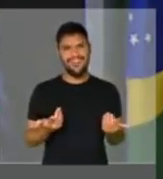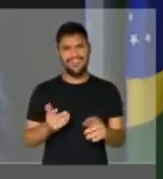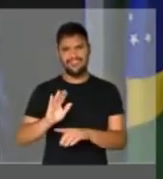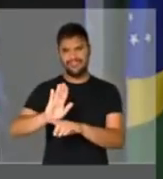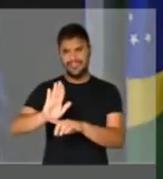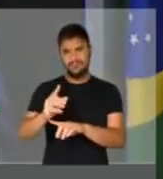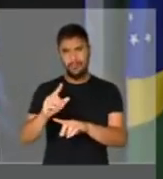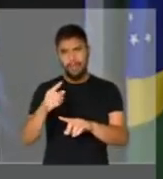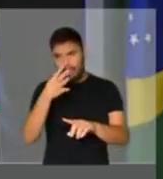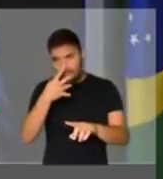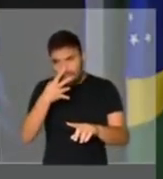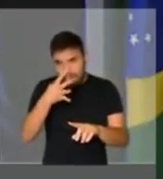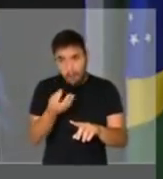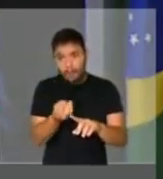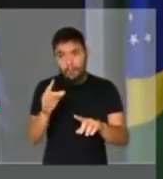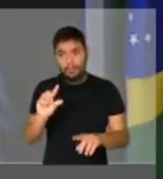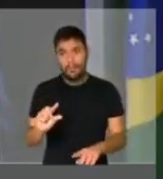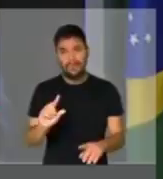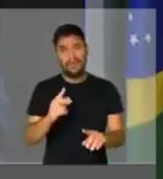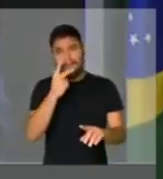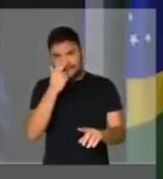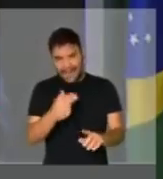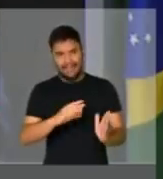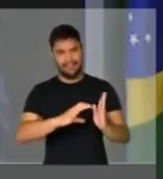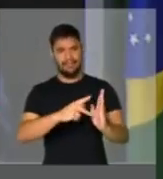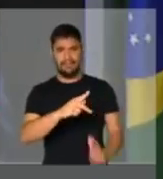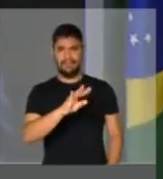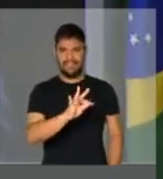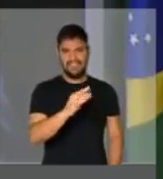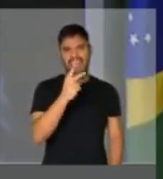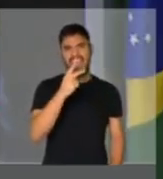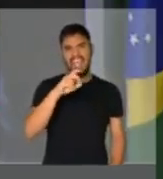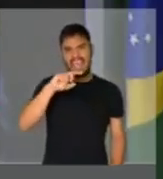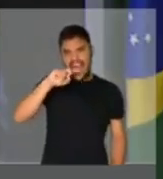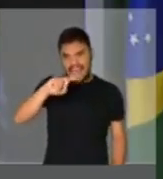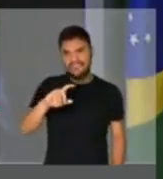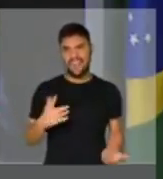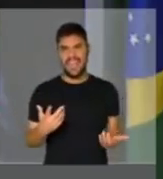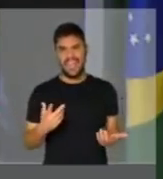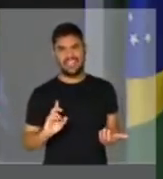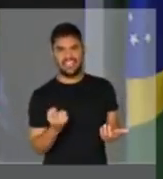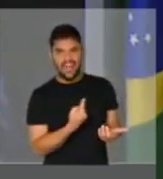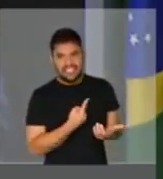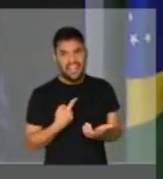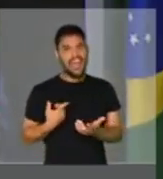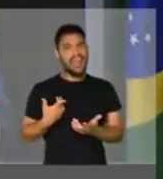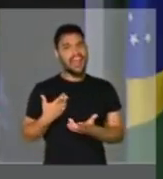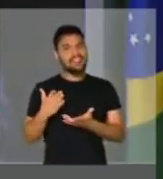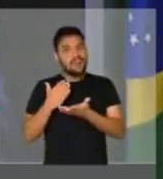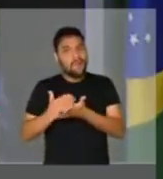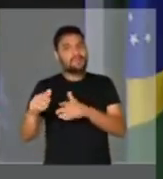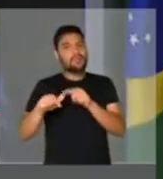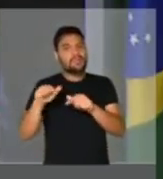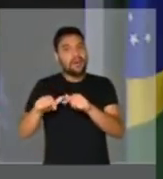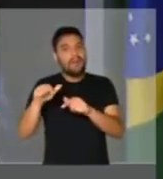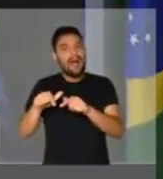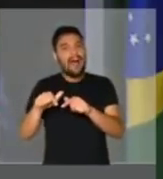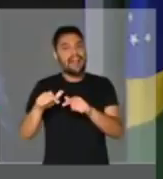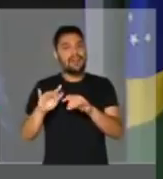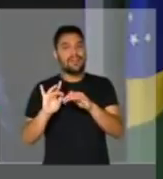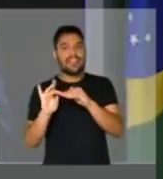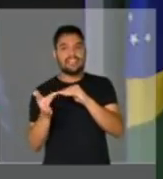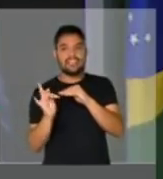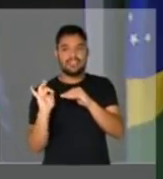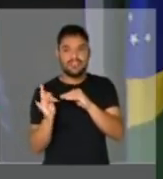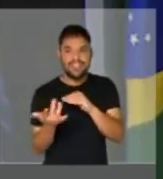Então, parece que o PT está um pouco de inveja aí de quem veio das redes sociais e tentando imitar de uma